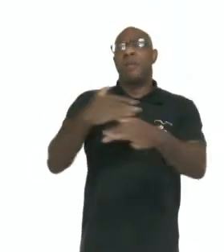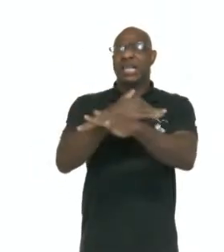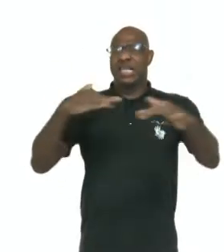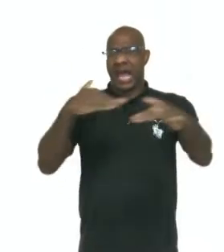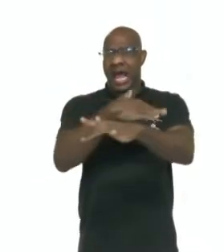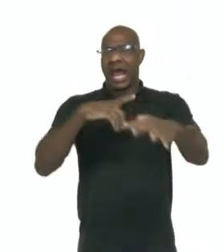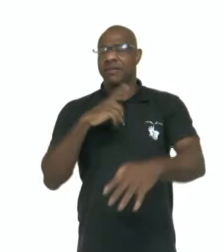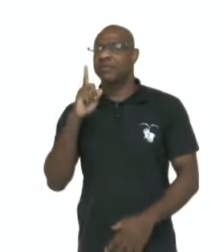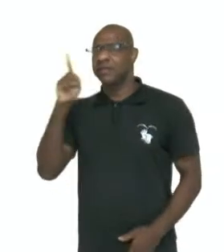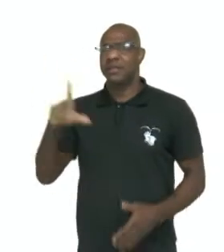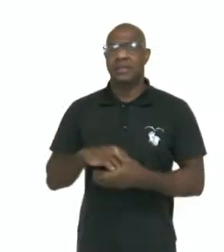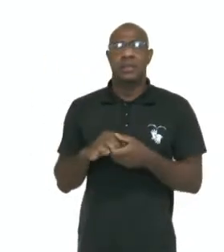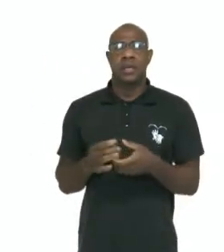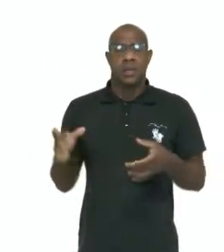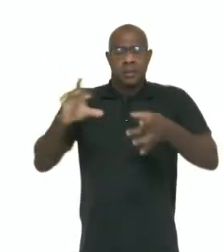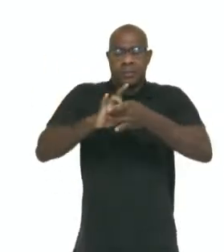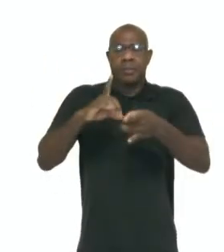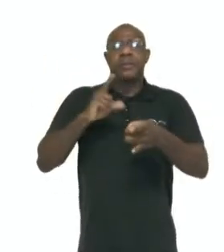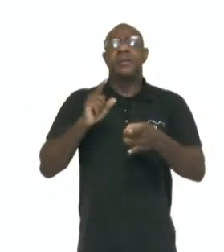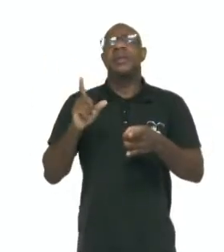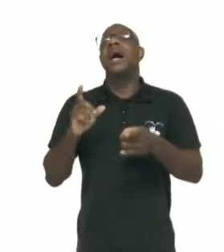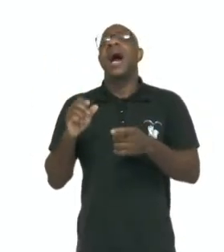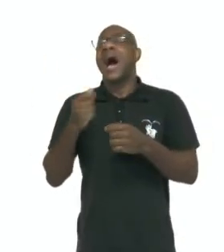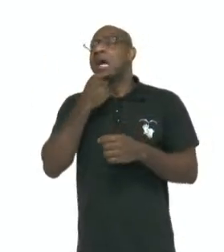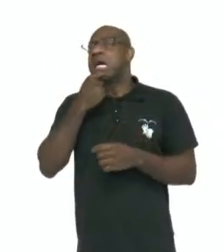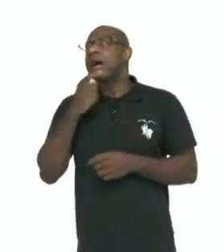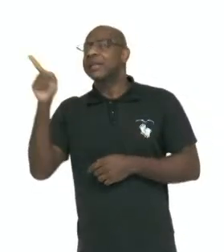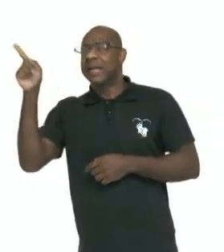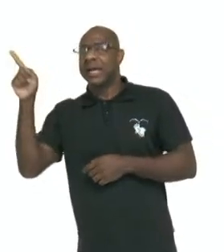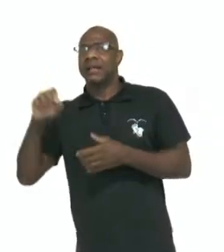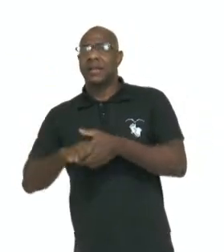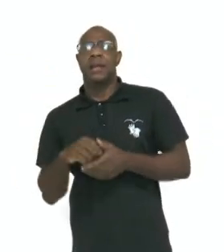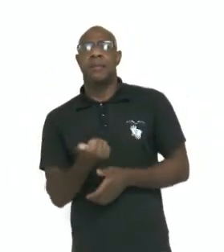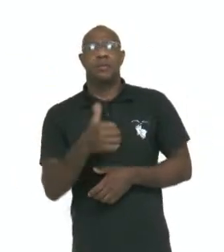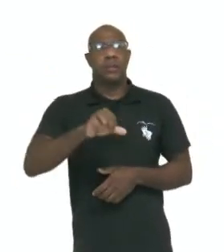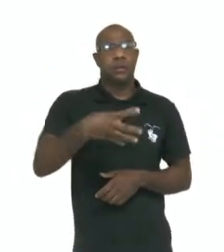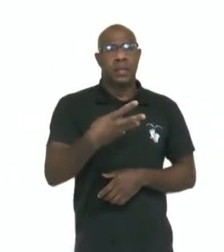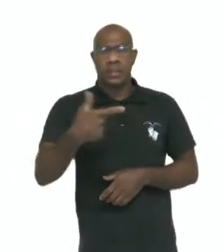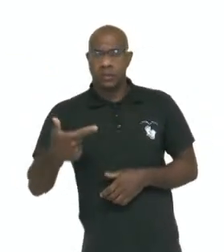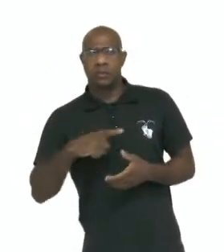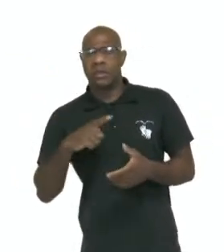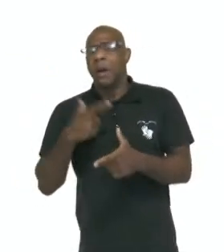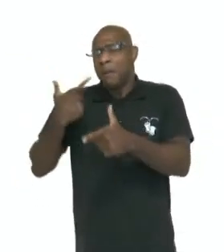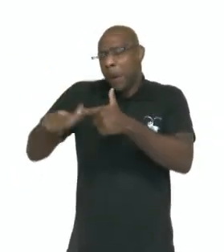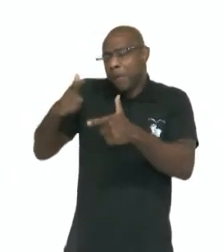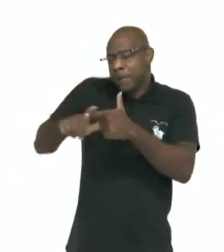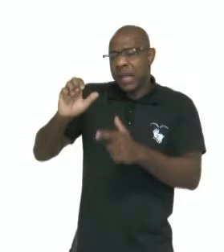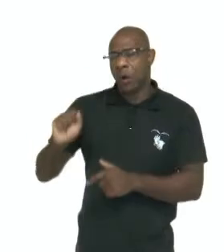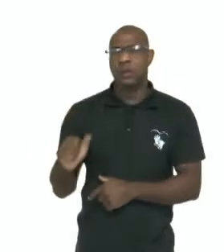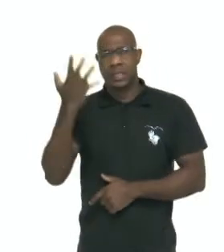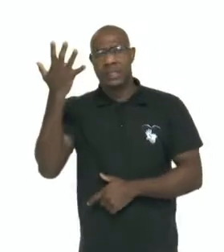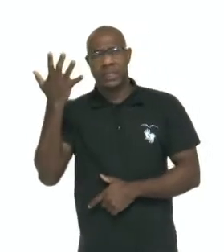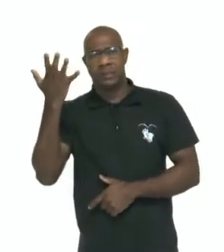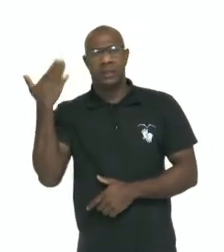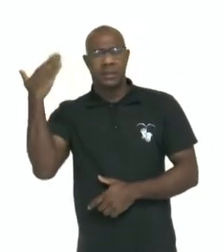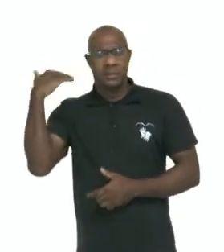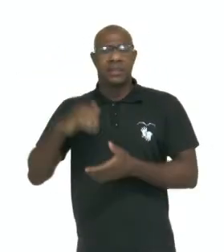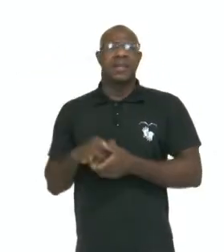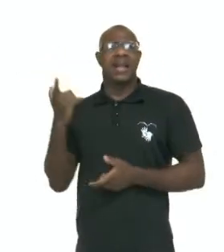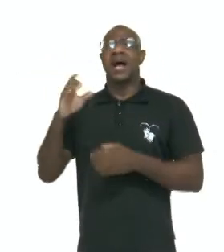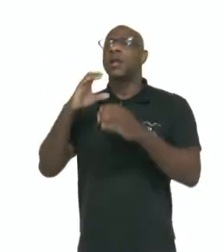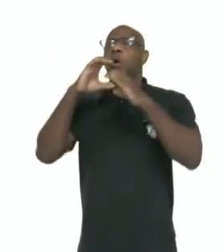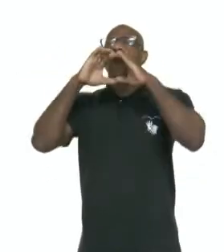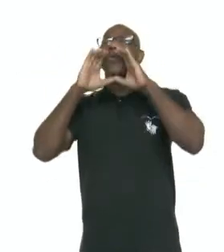anexado à Inglaterra em 1842, em detrimento de um conflito que aconteceu entre o Reino Unido e a